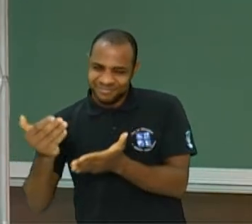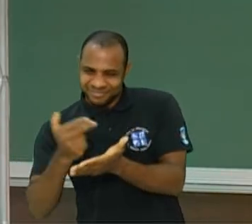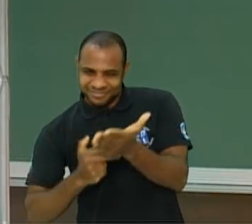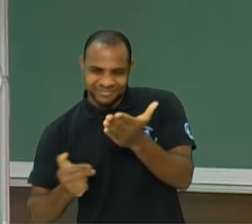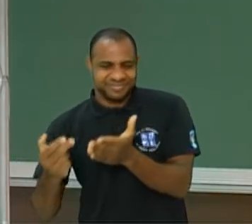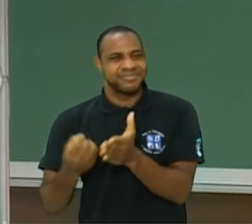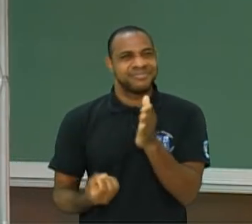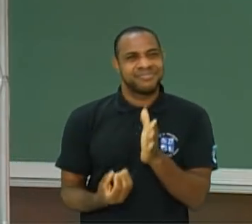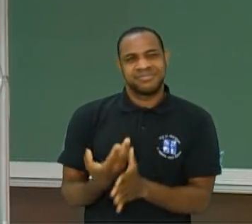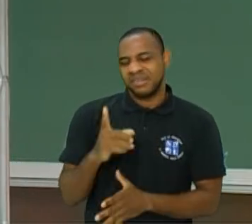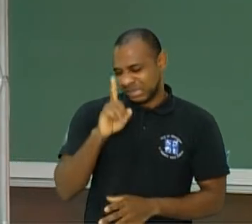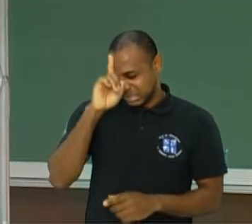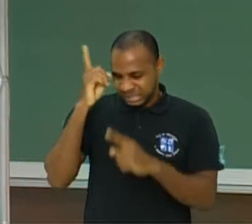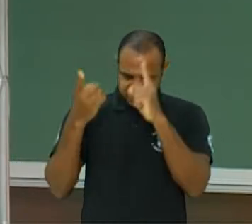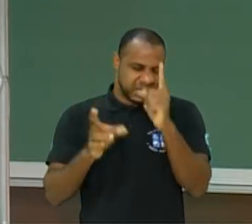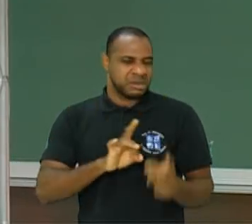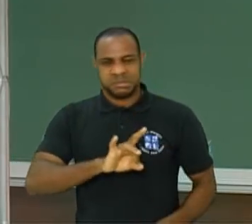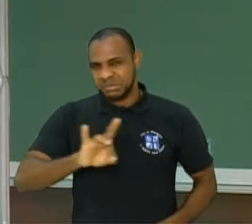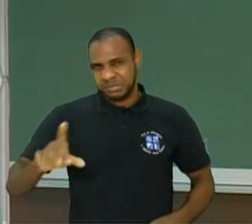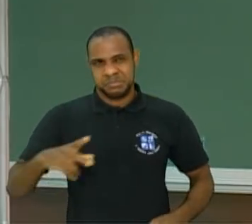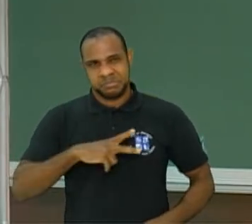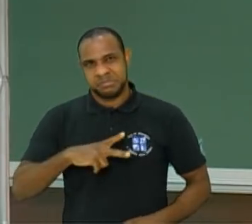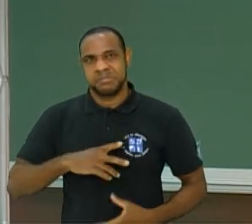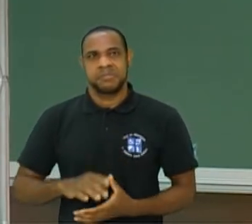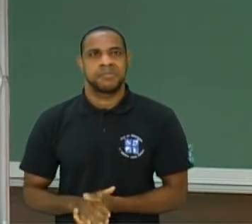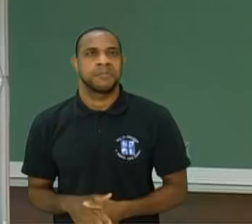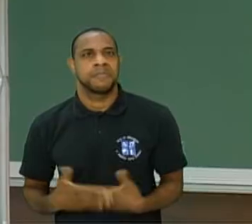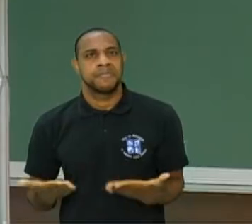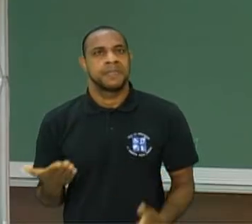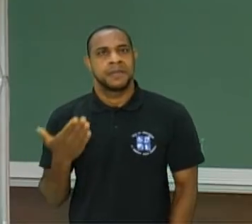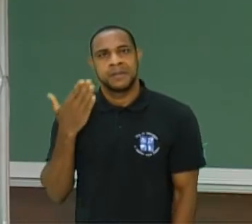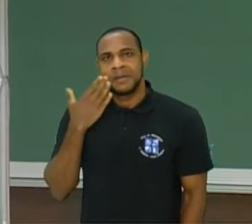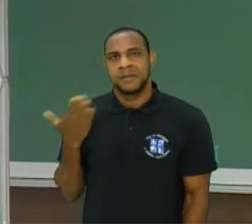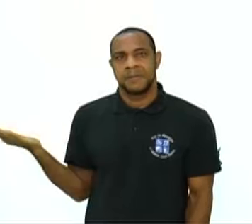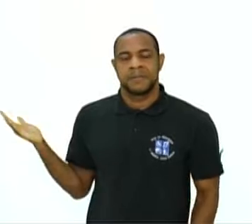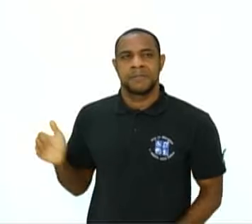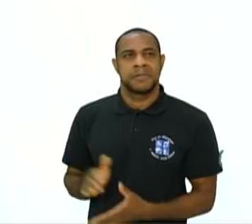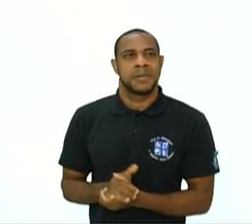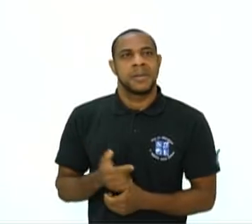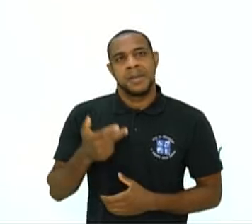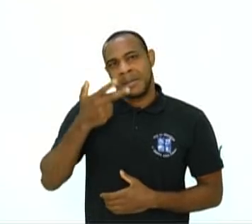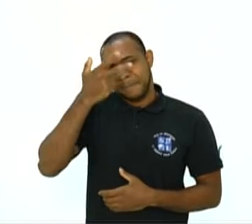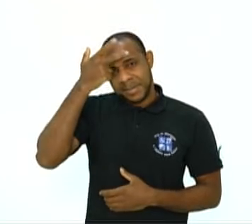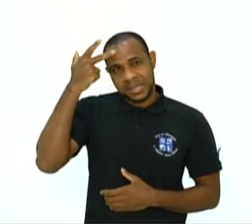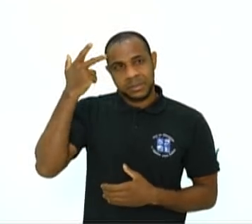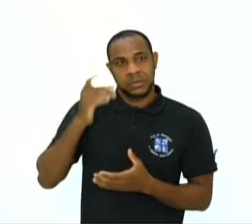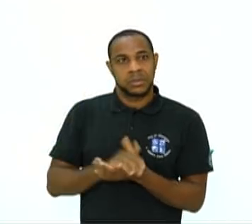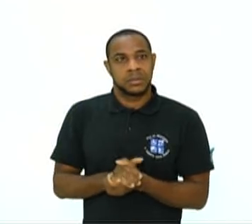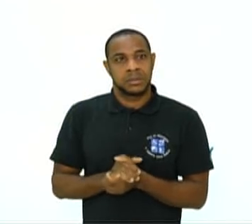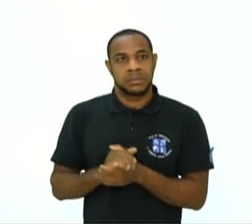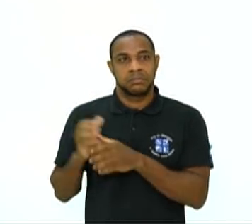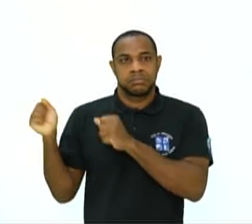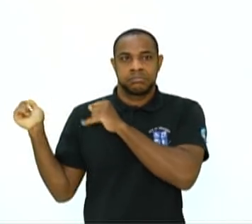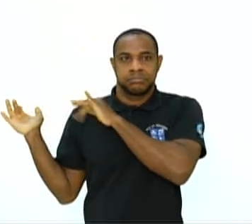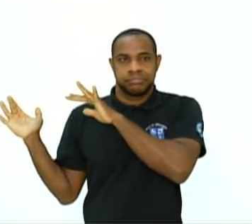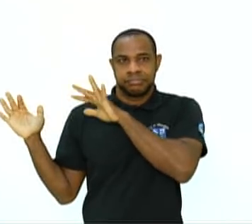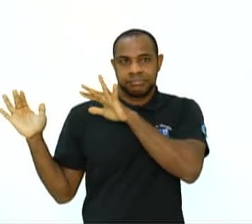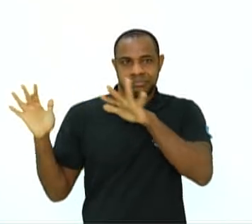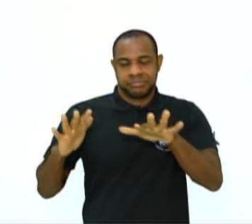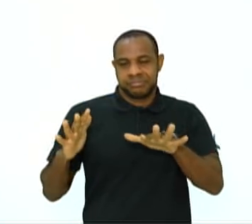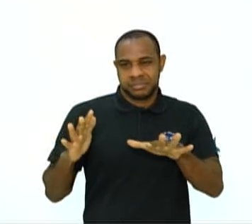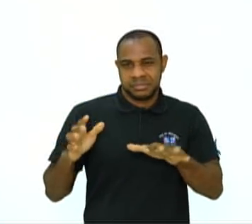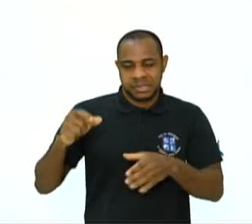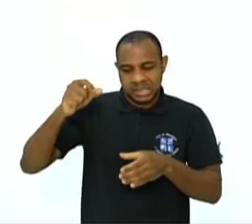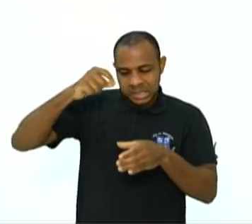de cada artista são as poéticas pessoais. Então, as pessoas vindo de várias partes da África trouxeram suas sementes